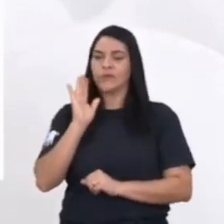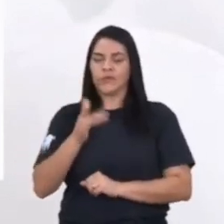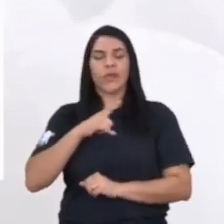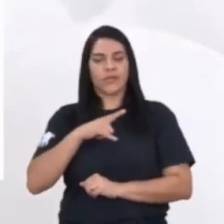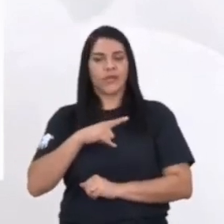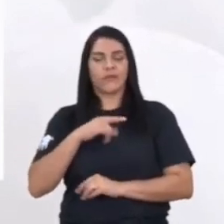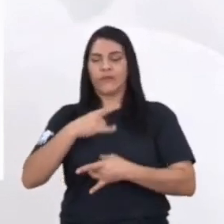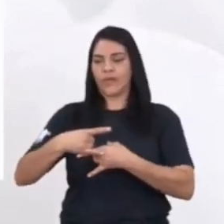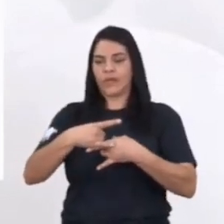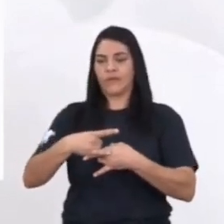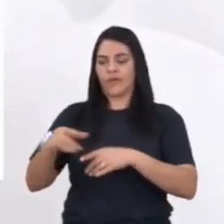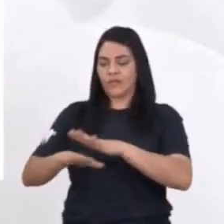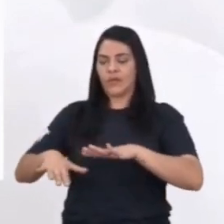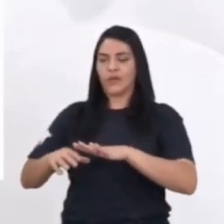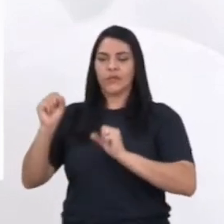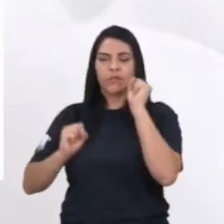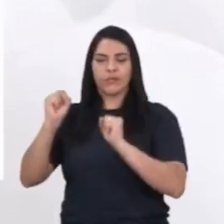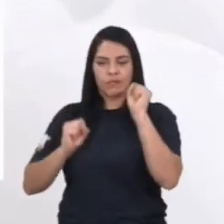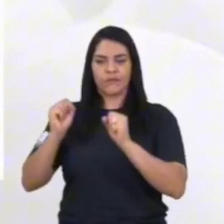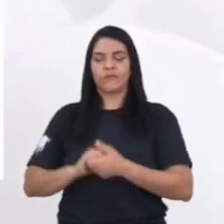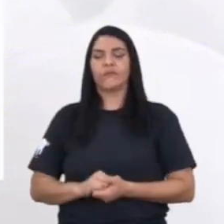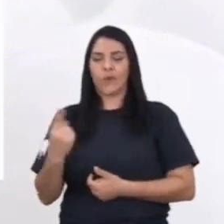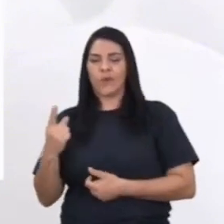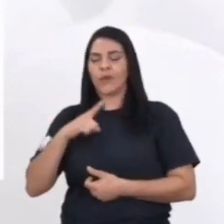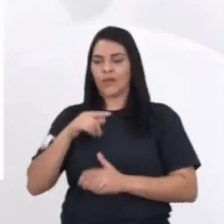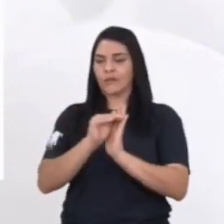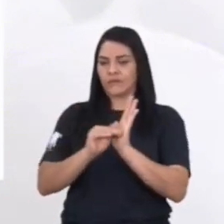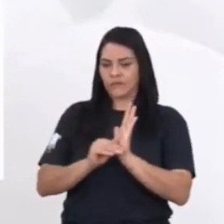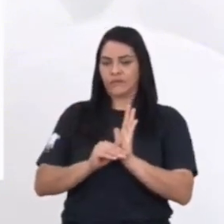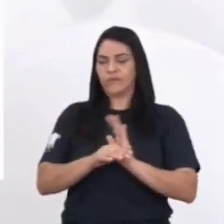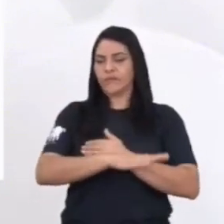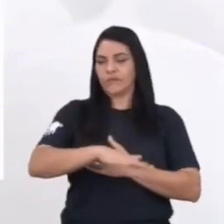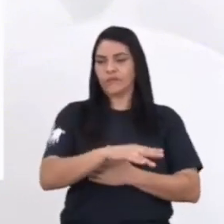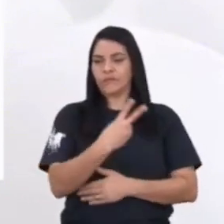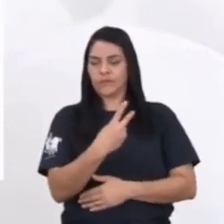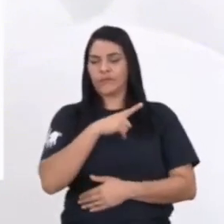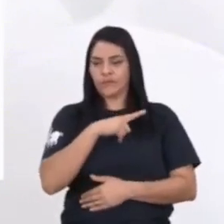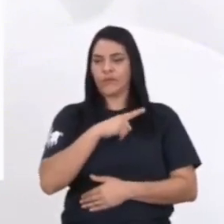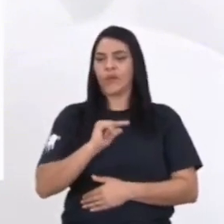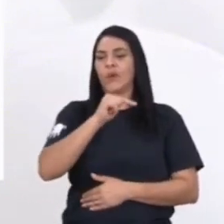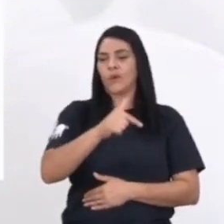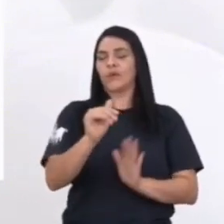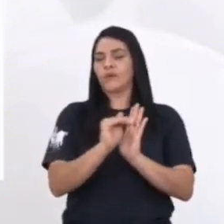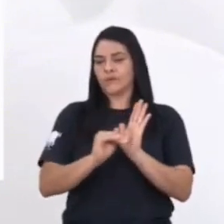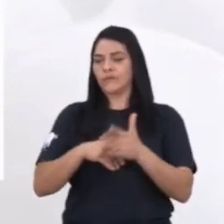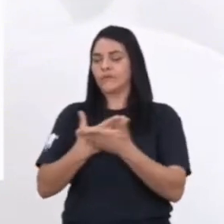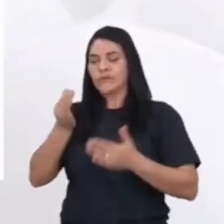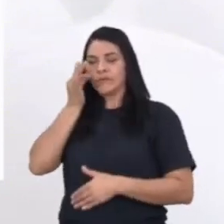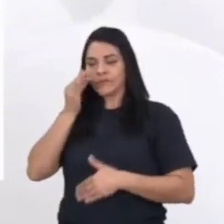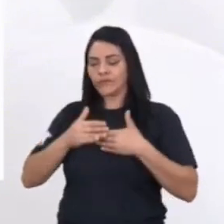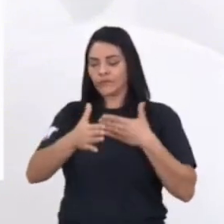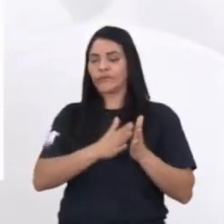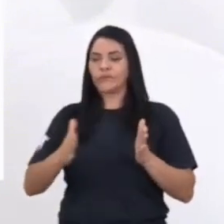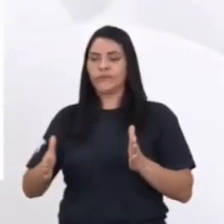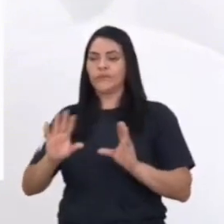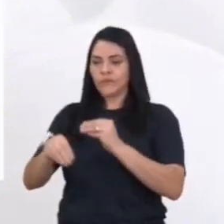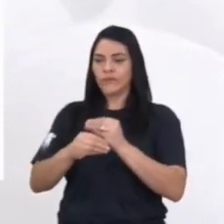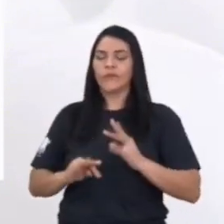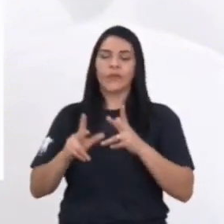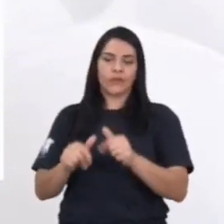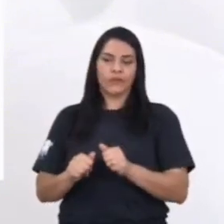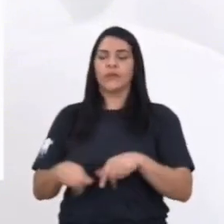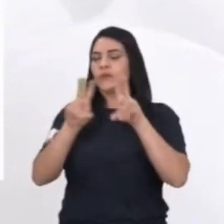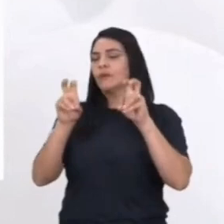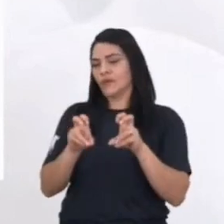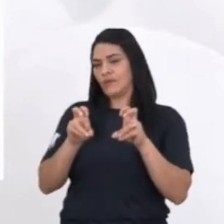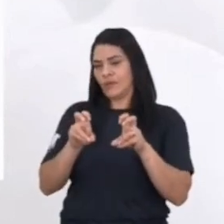setor da indústria, uma aula de setor da indústria 1, ele tem uma tarefa, setor da indústria 2, ele tem outra tarefa, a gente visualizou o escopo sequência e agrupou, né, os nossos especialistas agruparam por